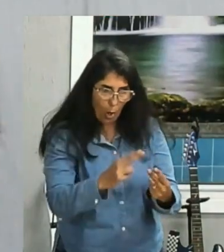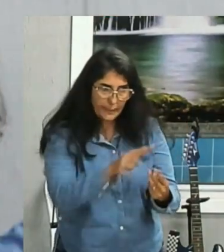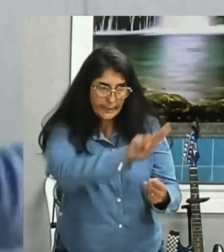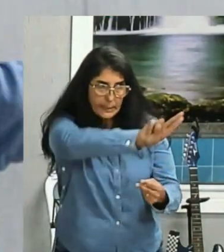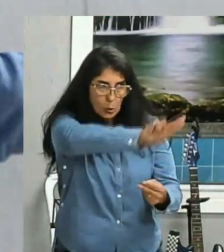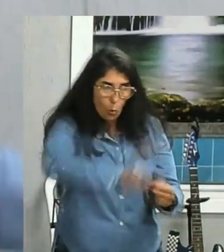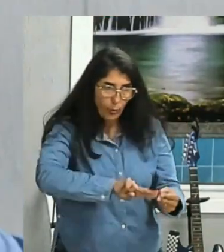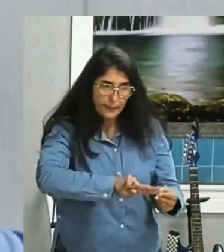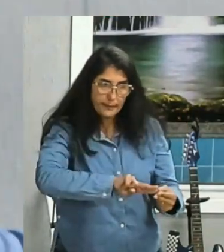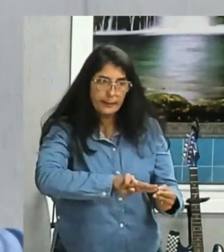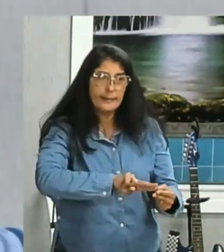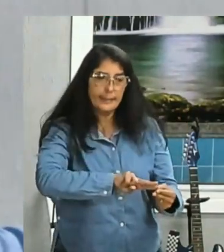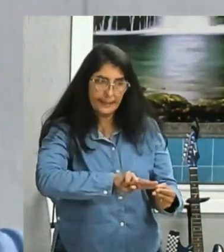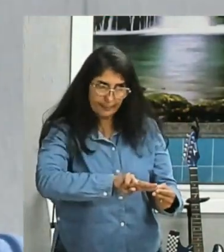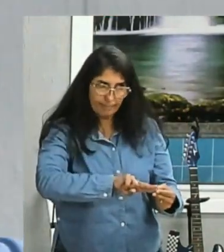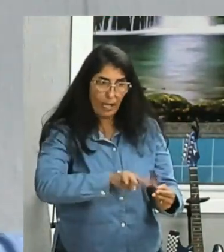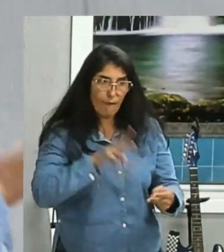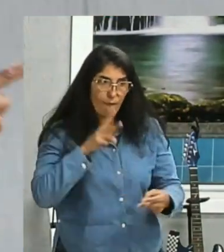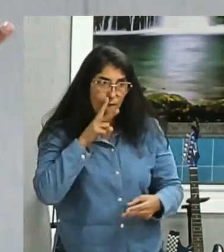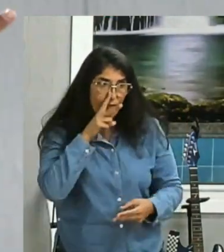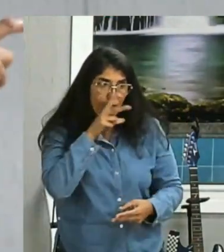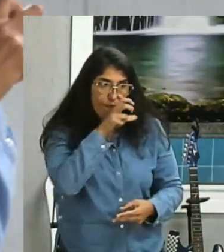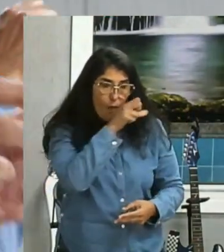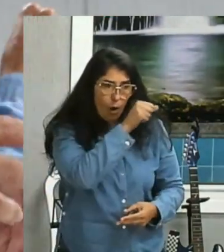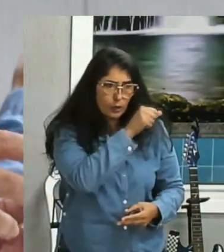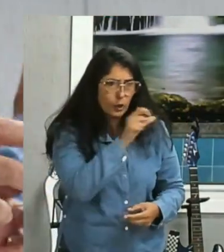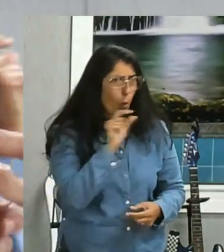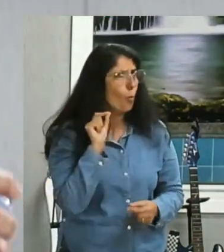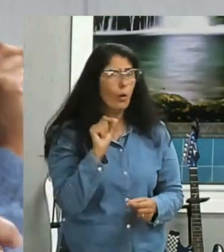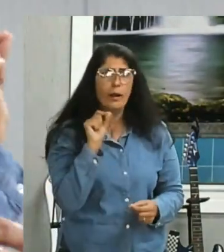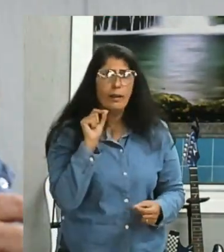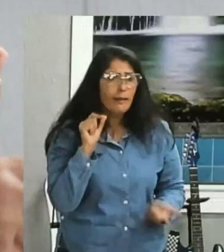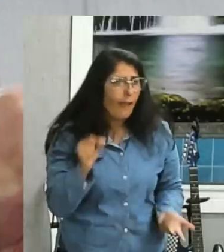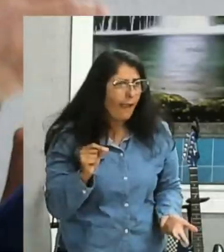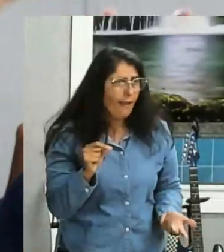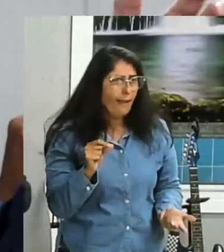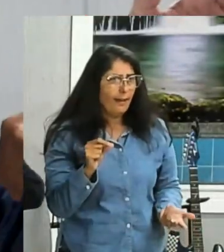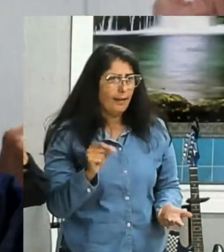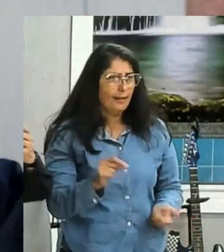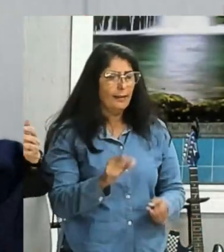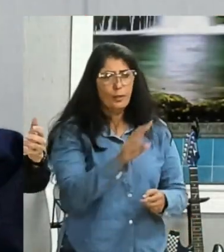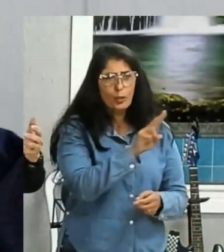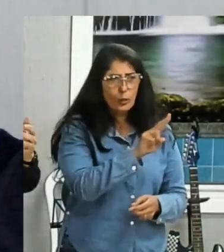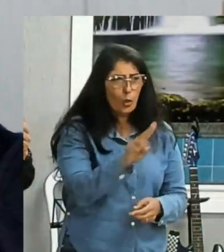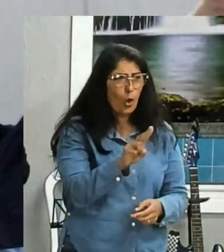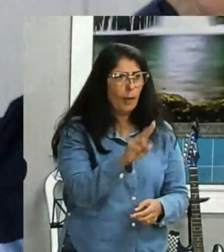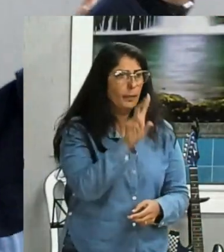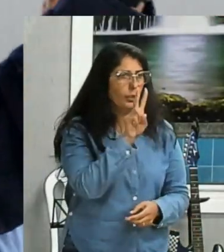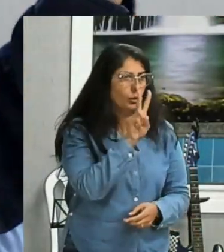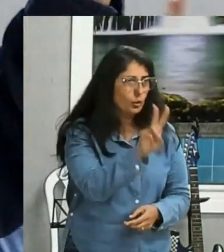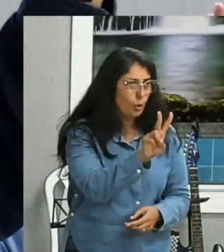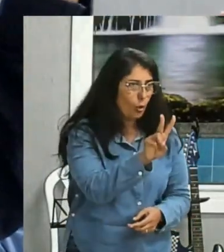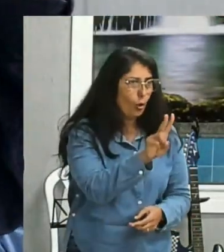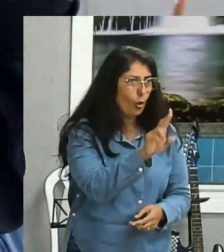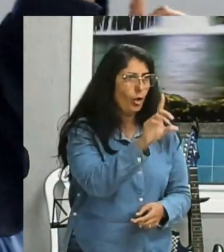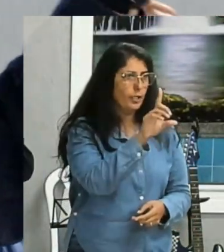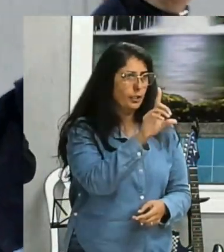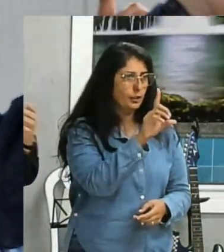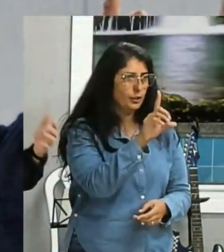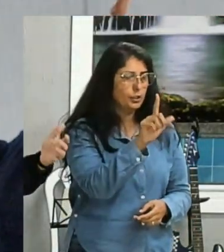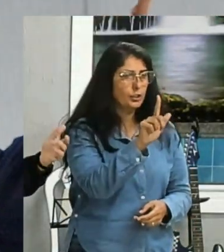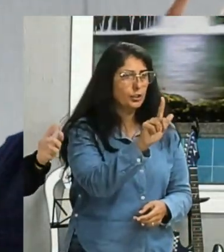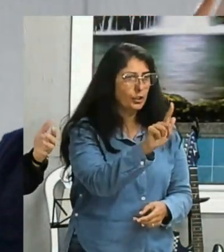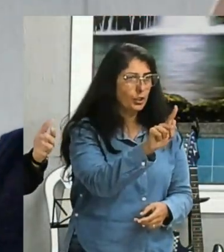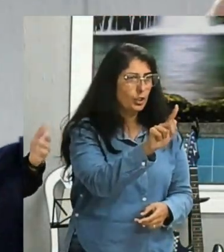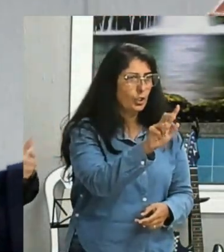4, versículo 12. O que é espada de 2 gumes, irmãos? Pode falar. A